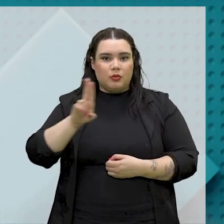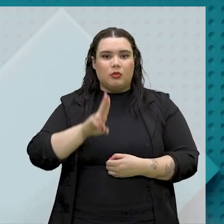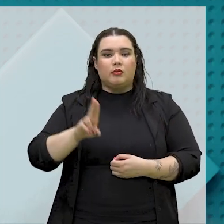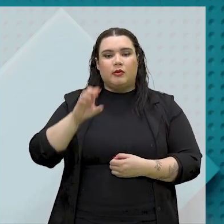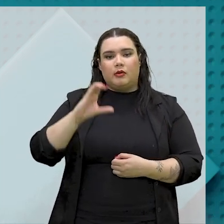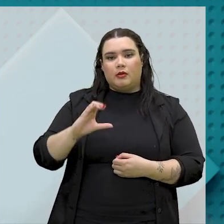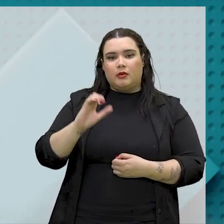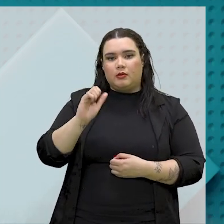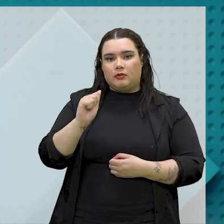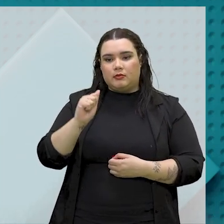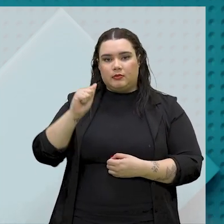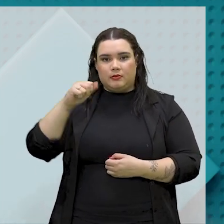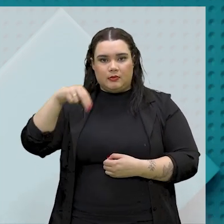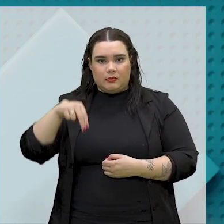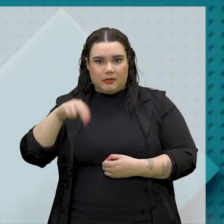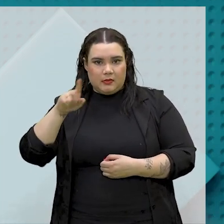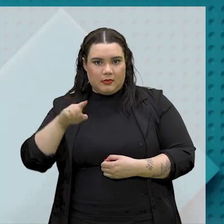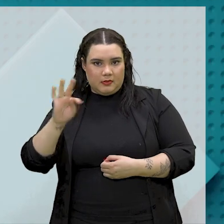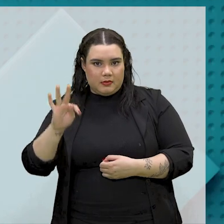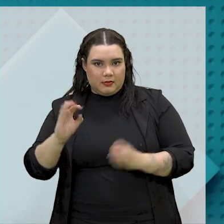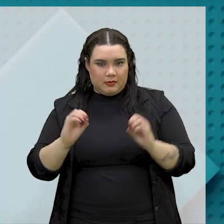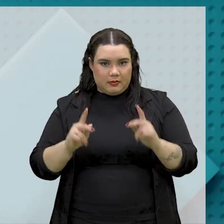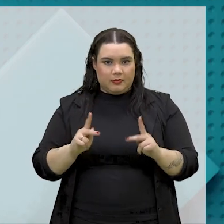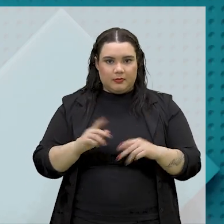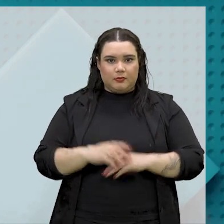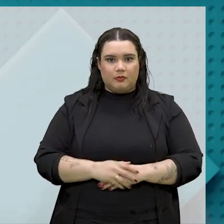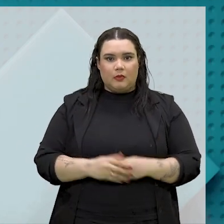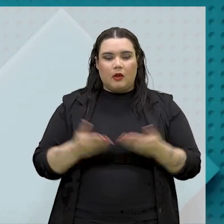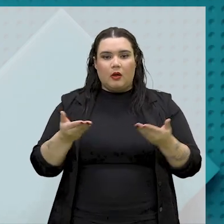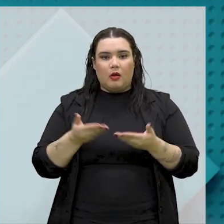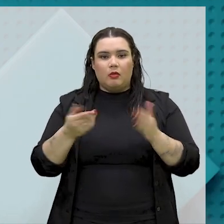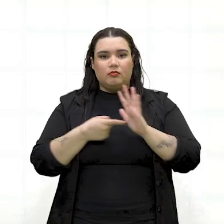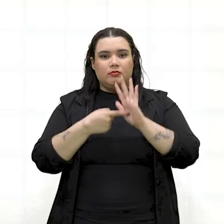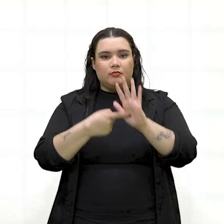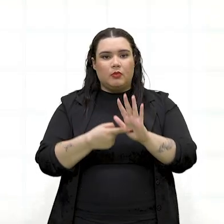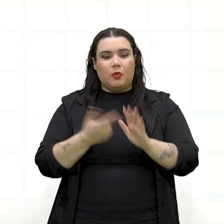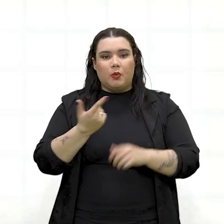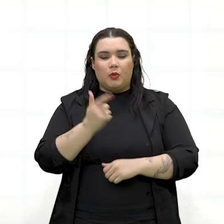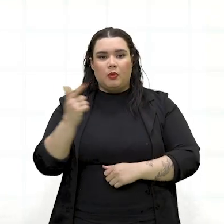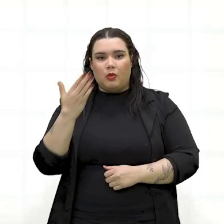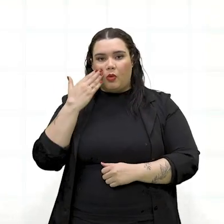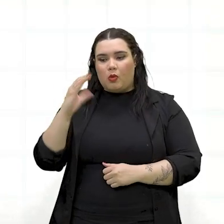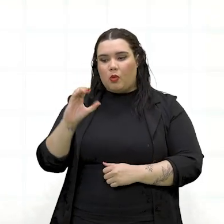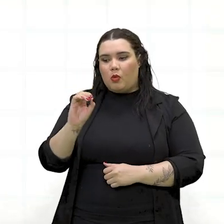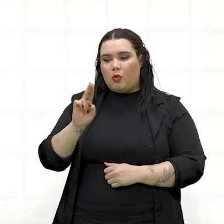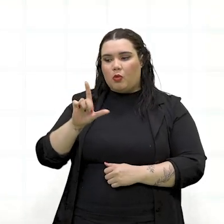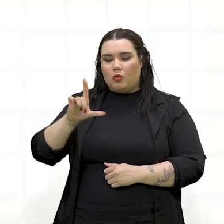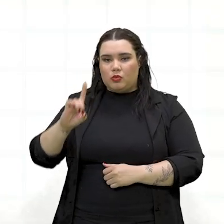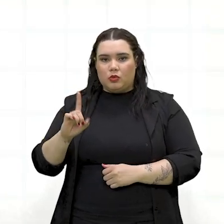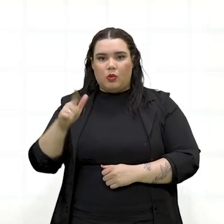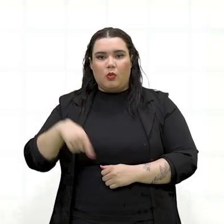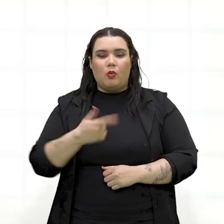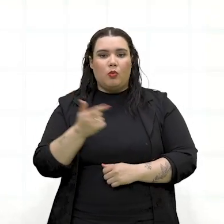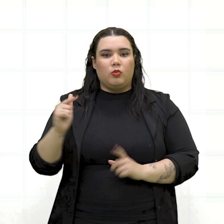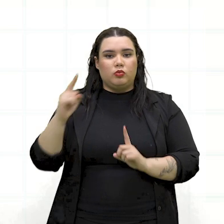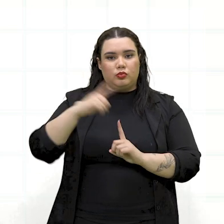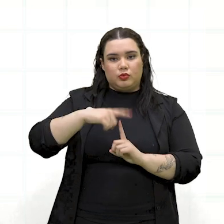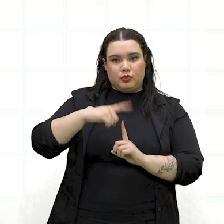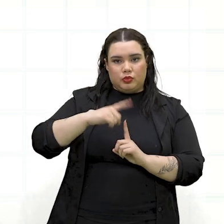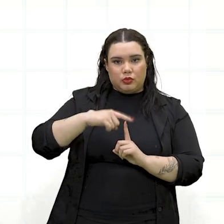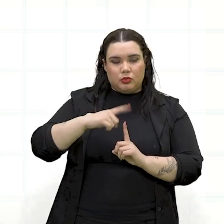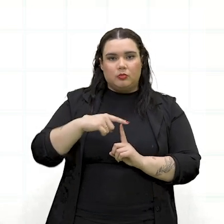o can't, certo? Vamos agora para o modal could, que é um outro modal,